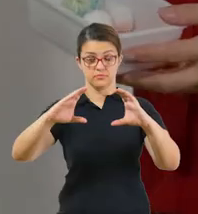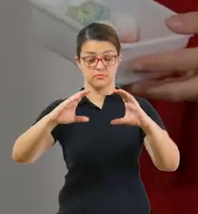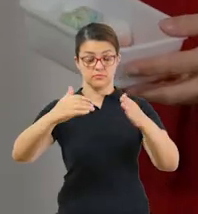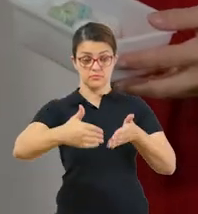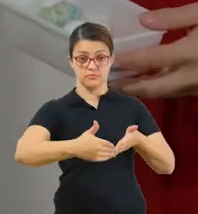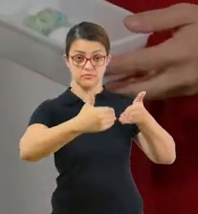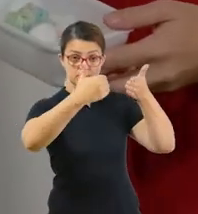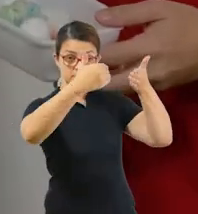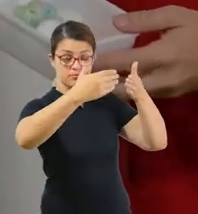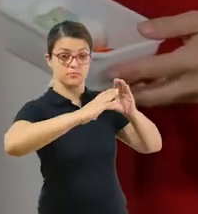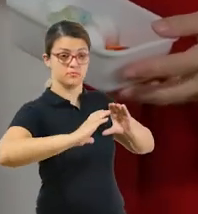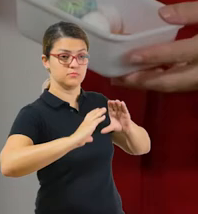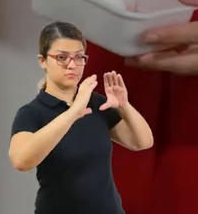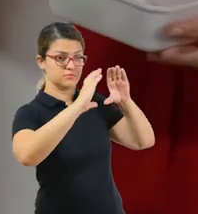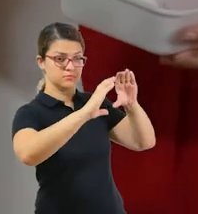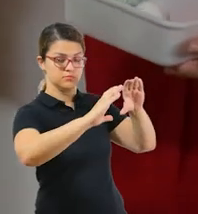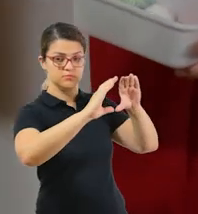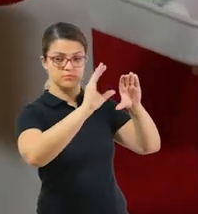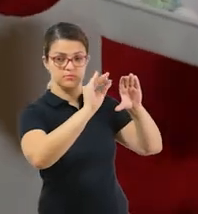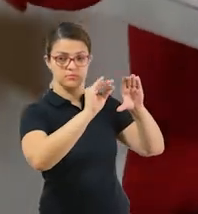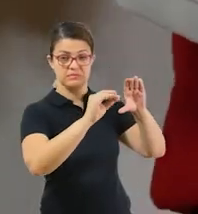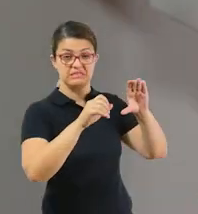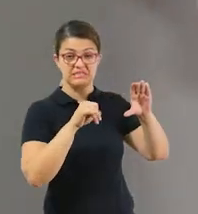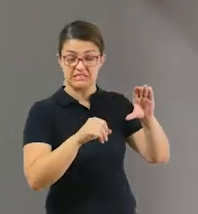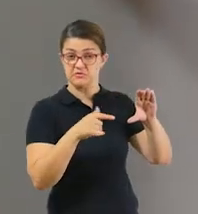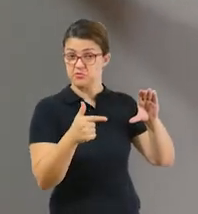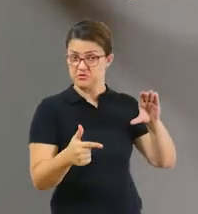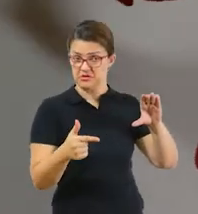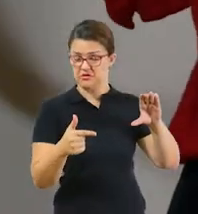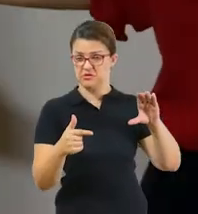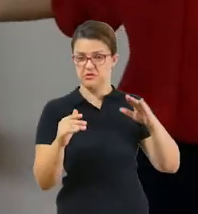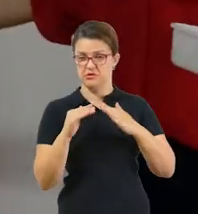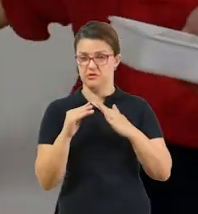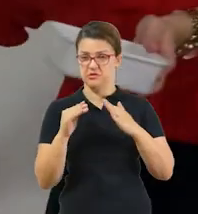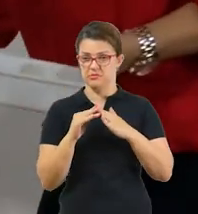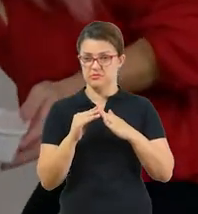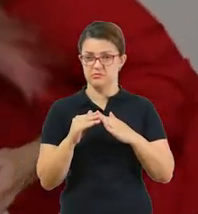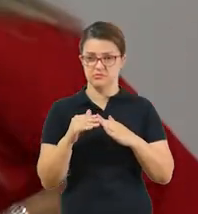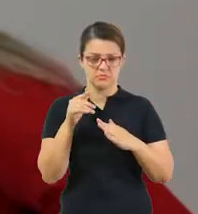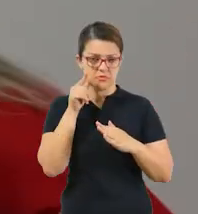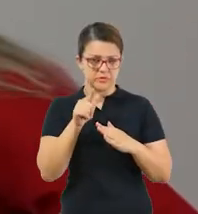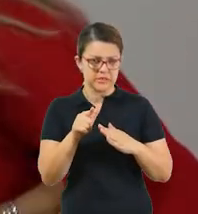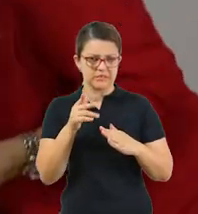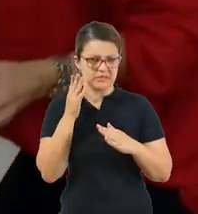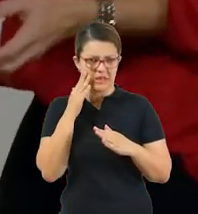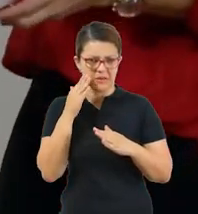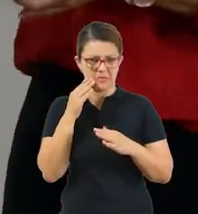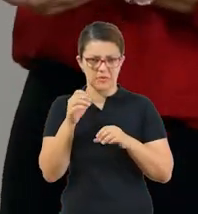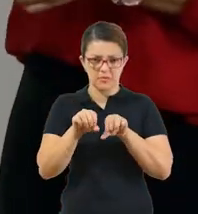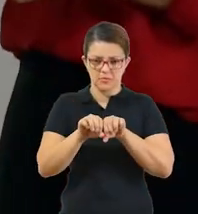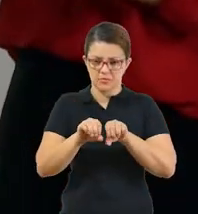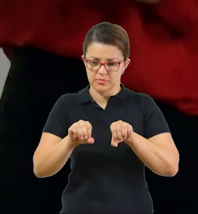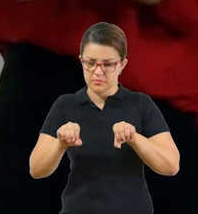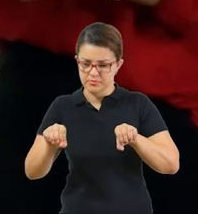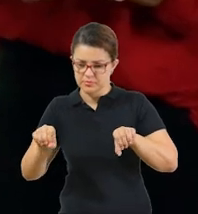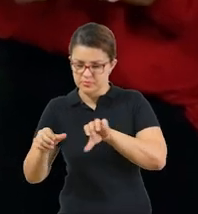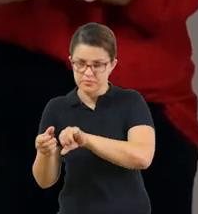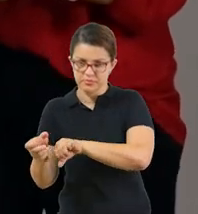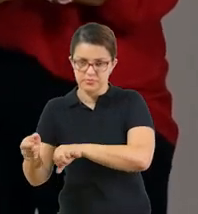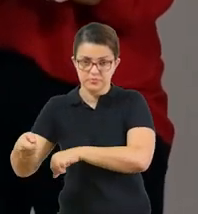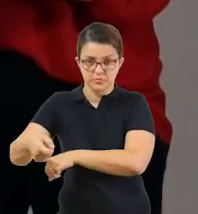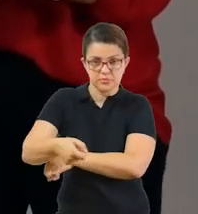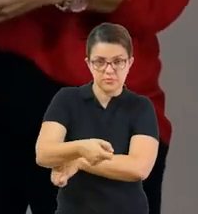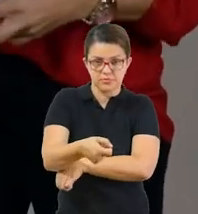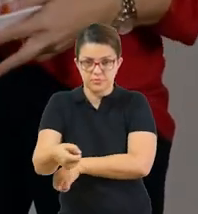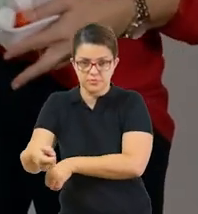parte colante tá virada pra cá. Se vocês não tiverem bambolê em casa, tá também com mangueira. Eu fiz